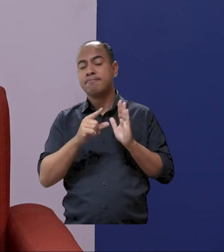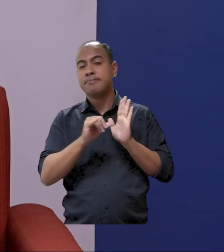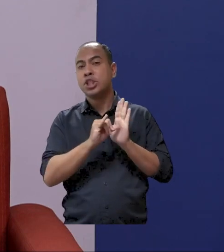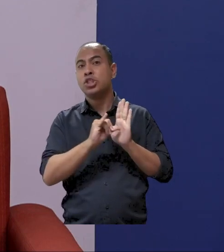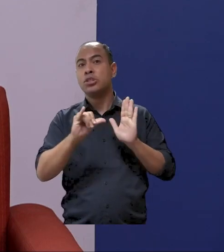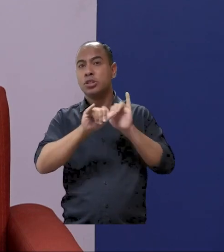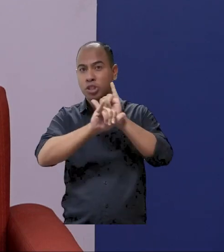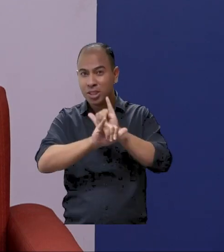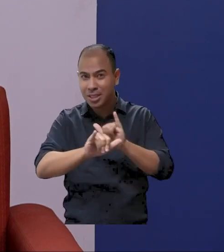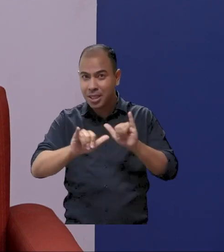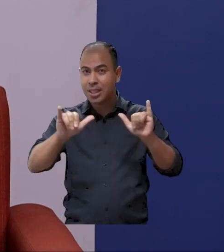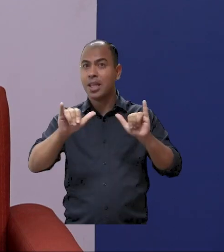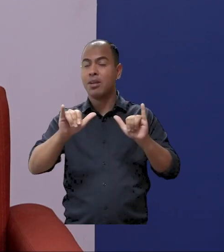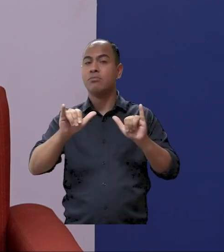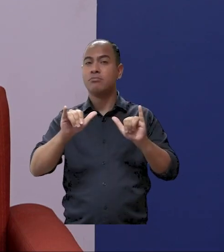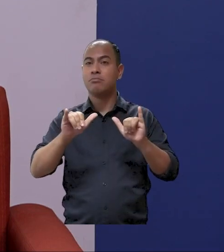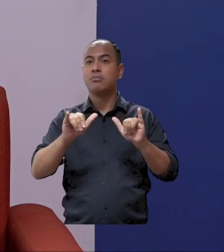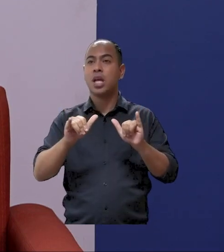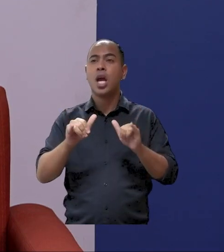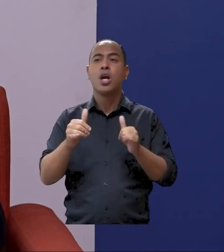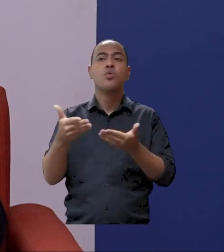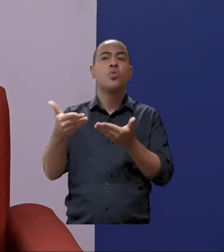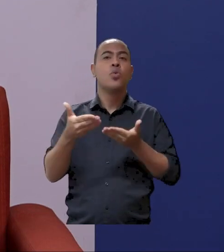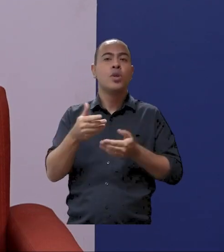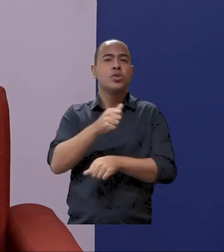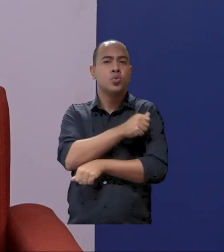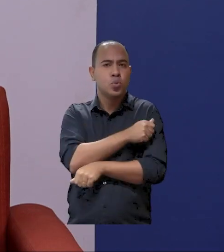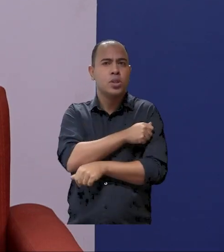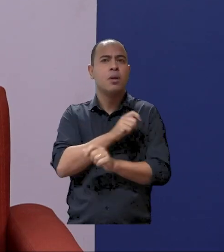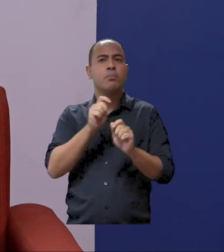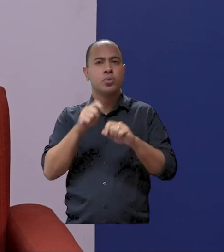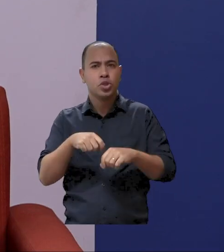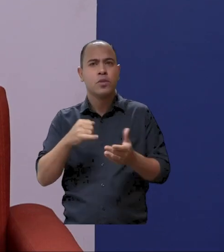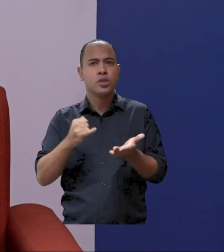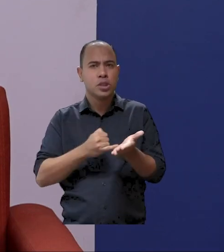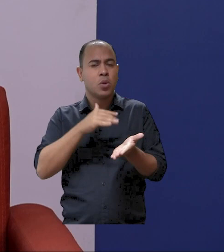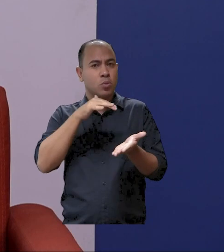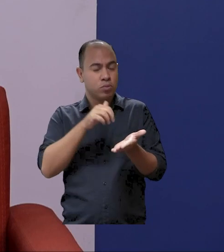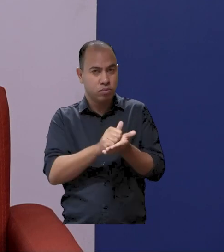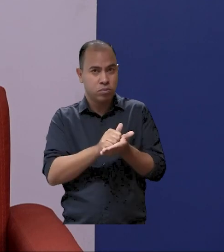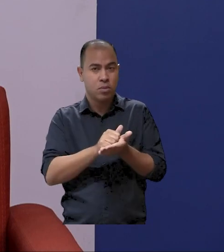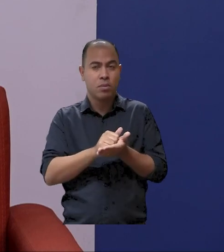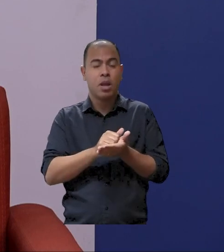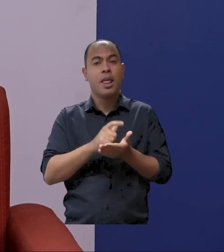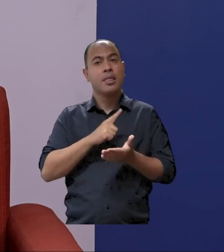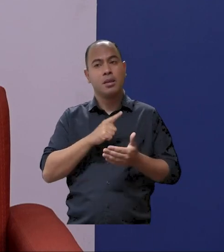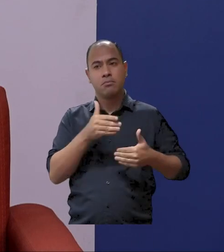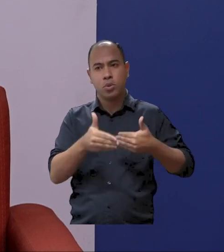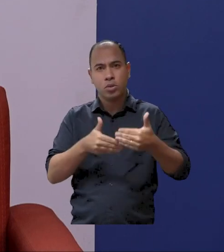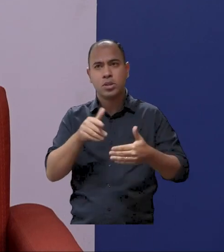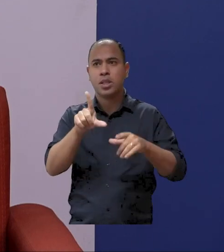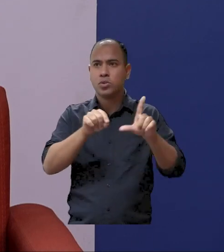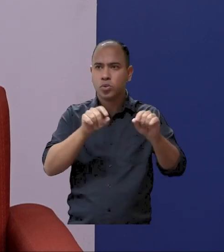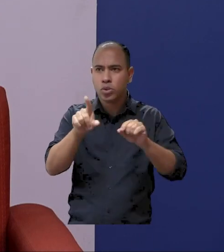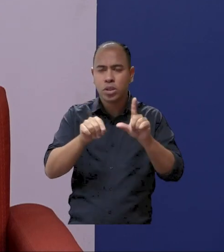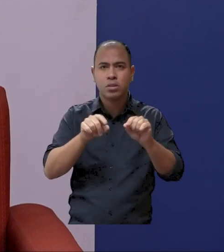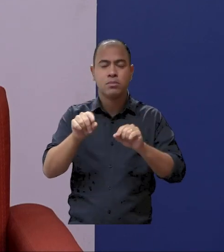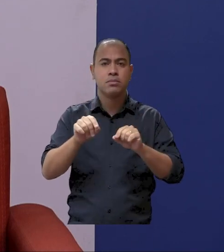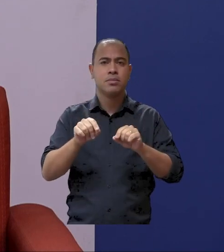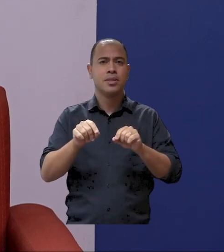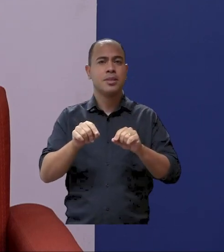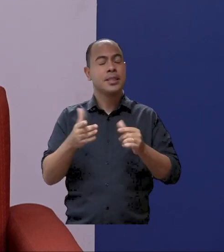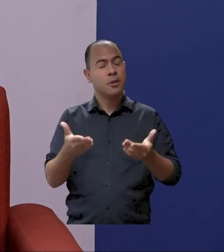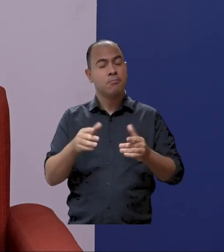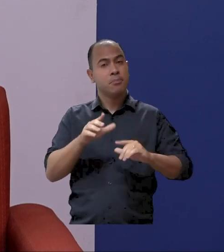aberto todo um edital público, né? Aberto para os estudantes fazerem as suas inscrições e eles participam de um processo seletivo.